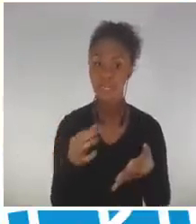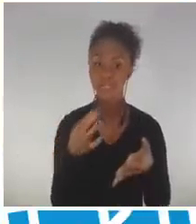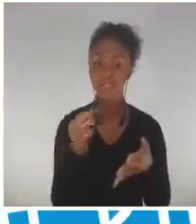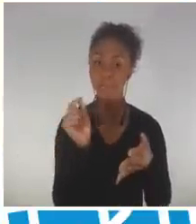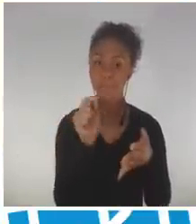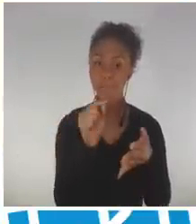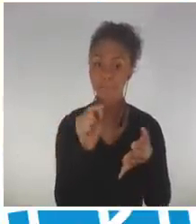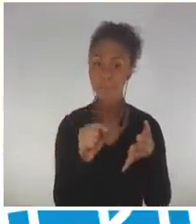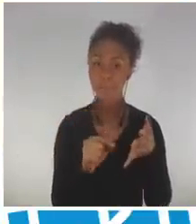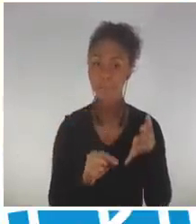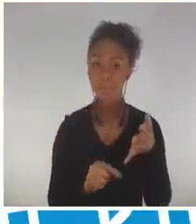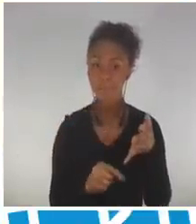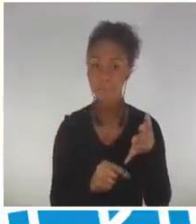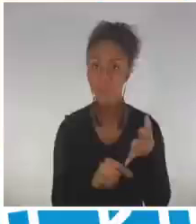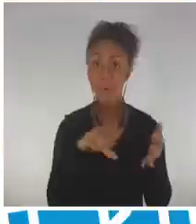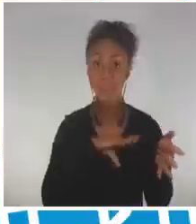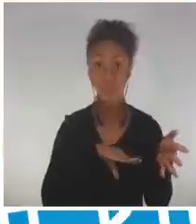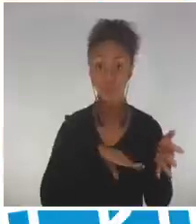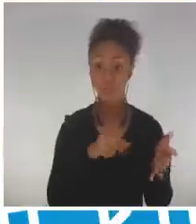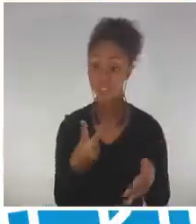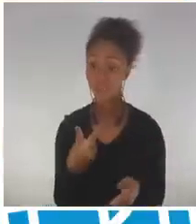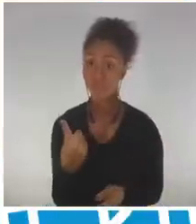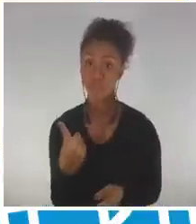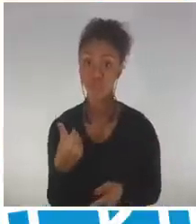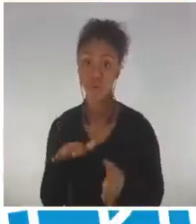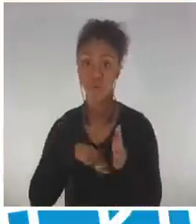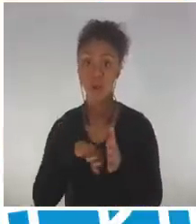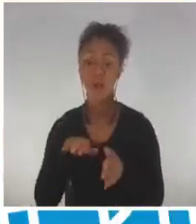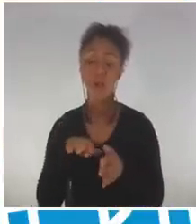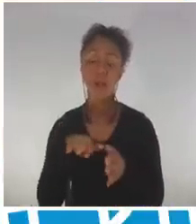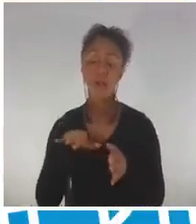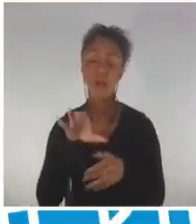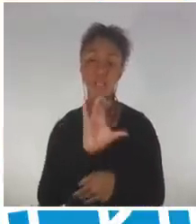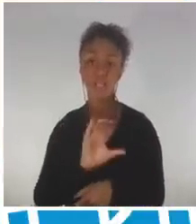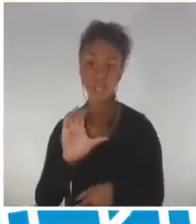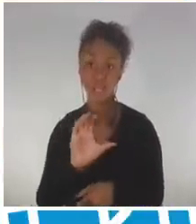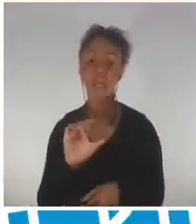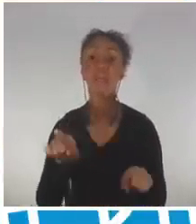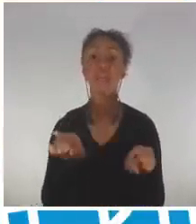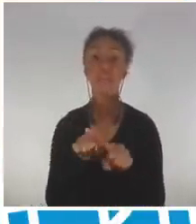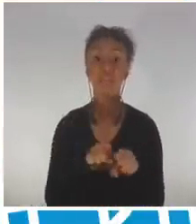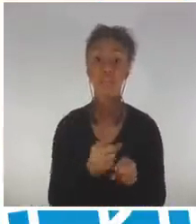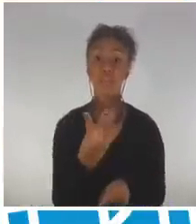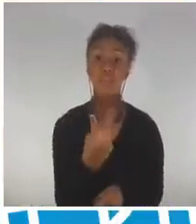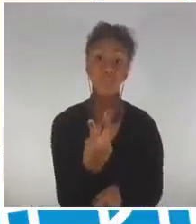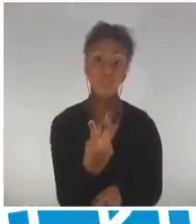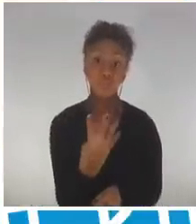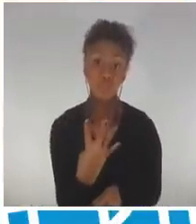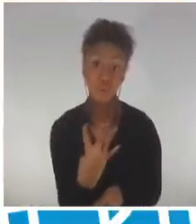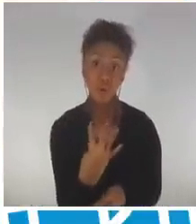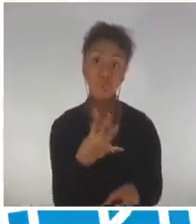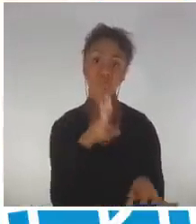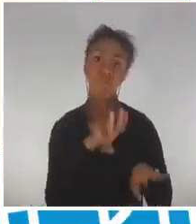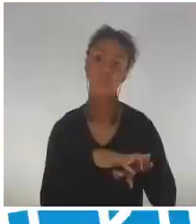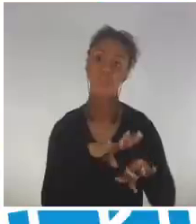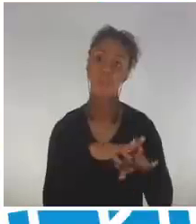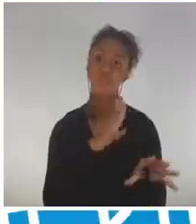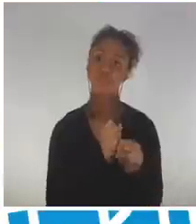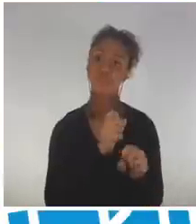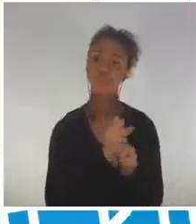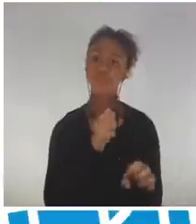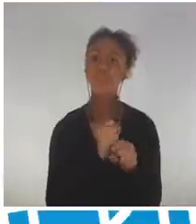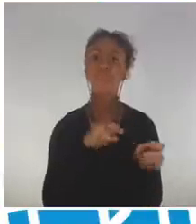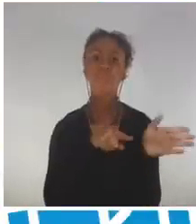portuguesa, 21 de ciências e 24 de matemática. Com questões abertas,